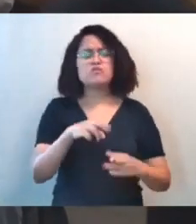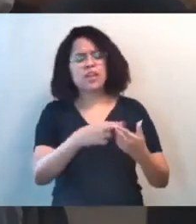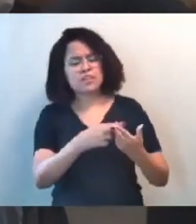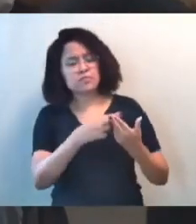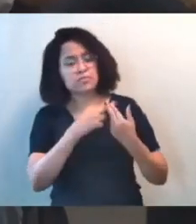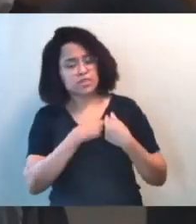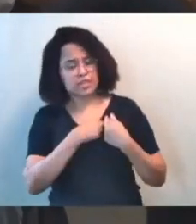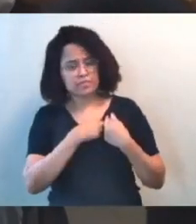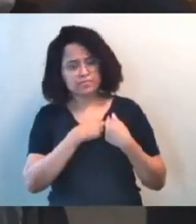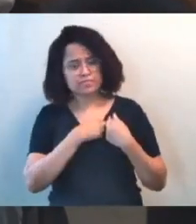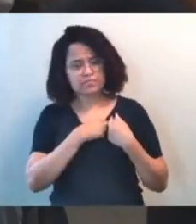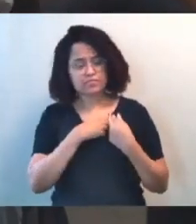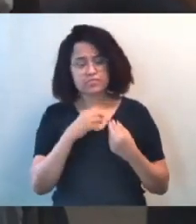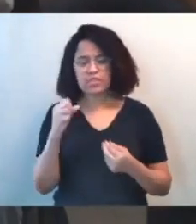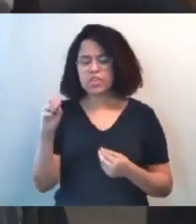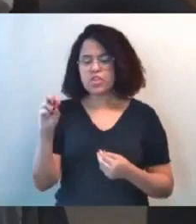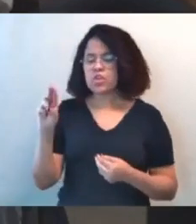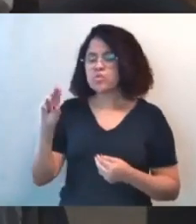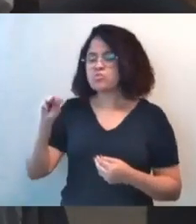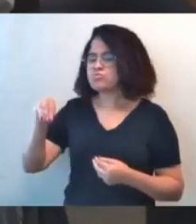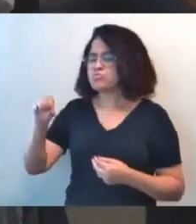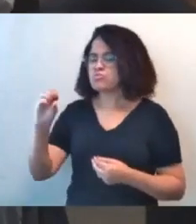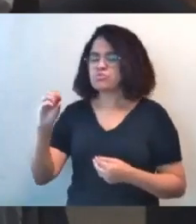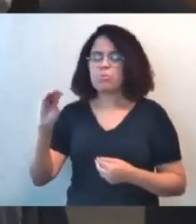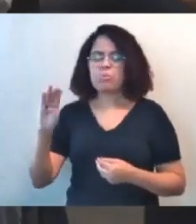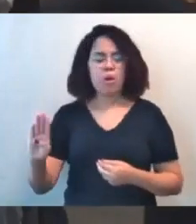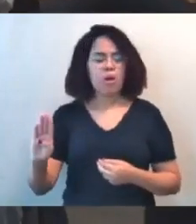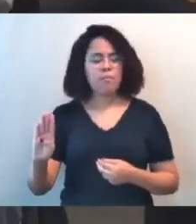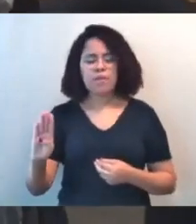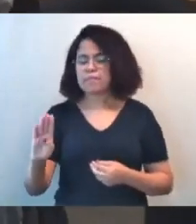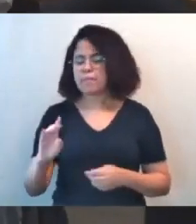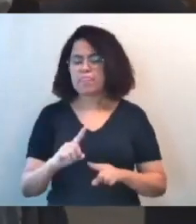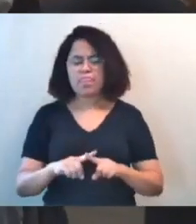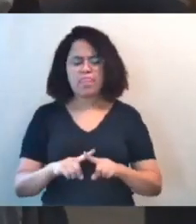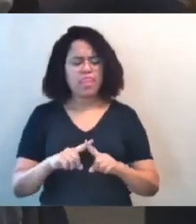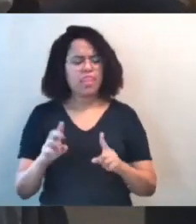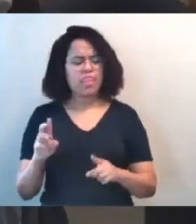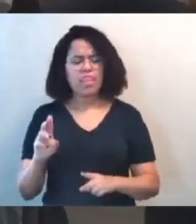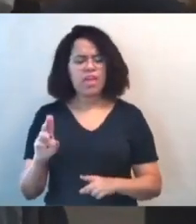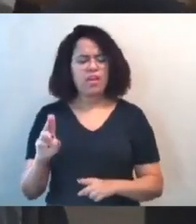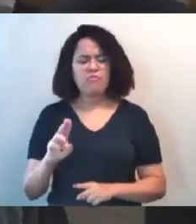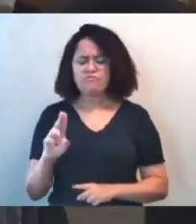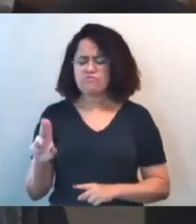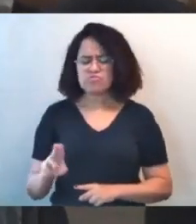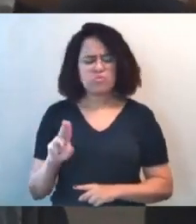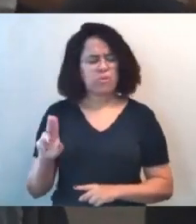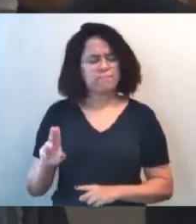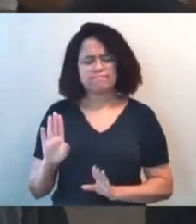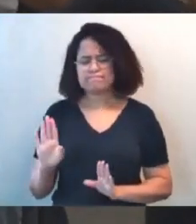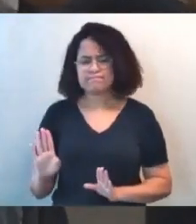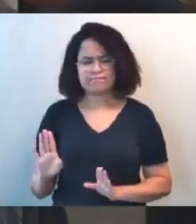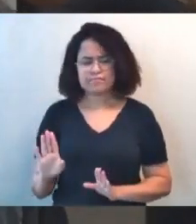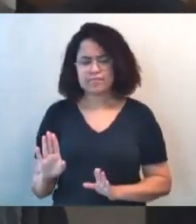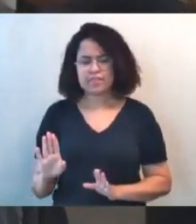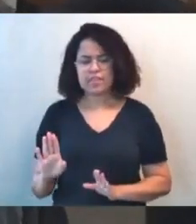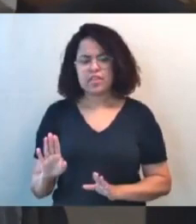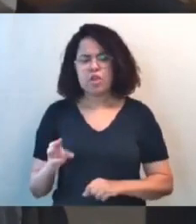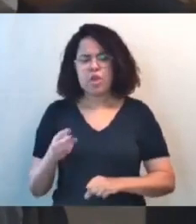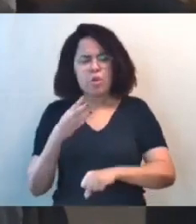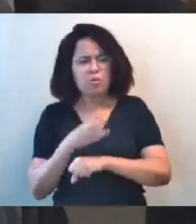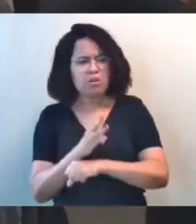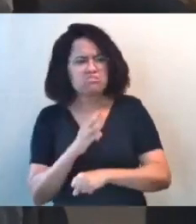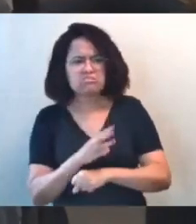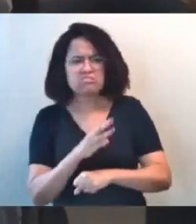funciona, infelizmente. Aquele WhatsApp Sumob lá não funciona. É como foi dito, a gente manda